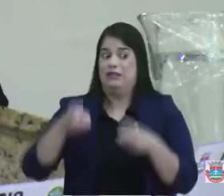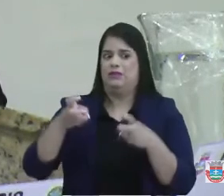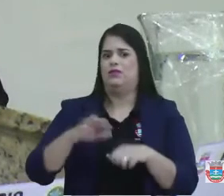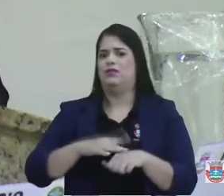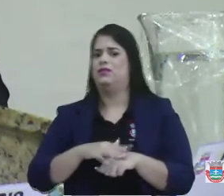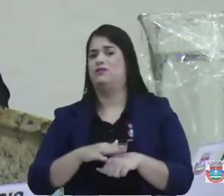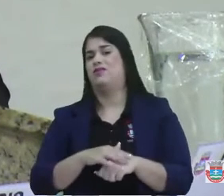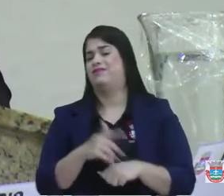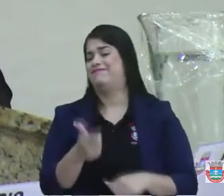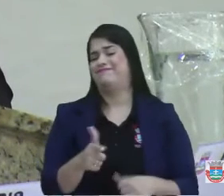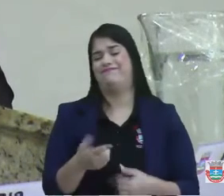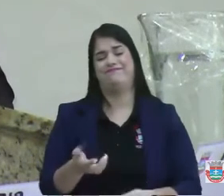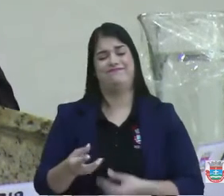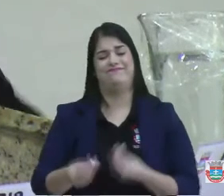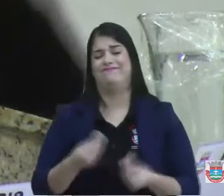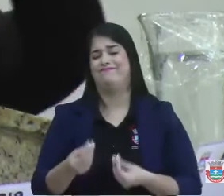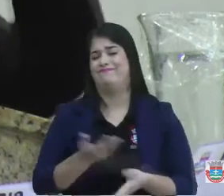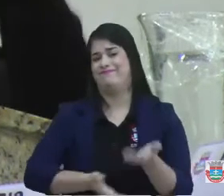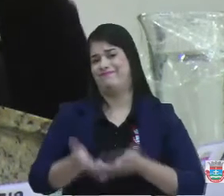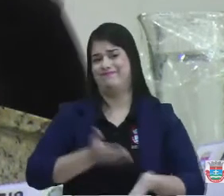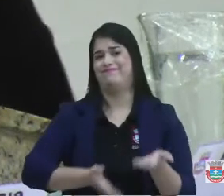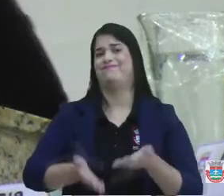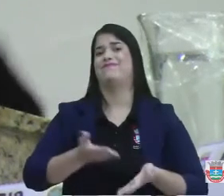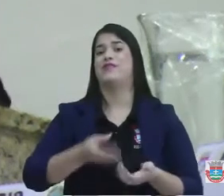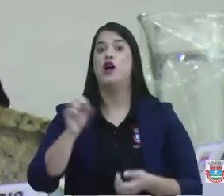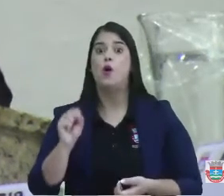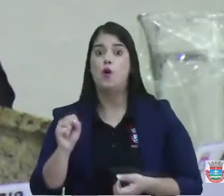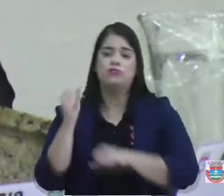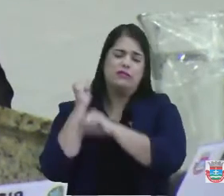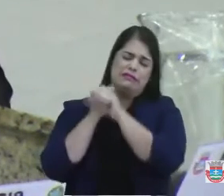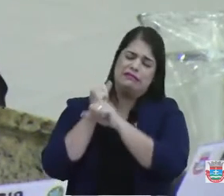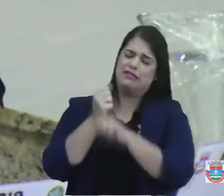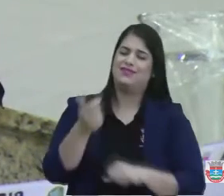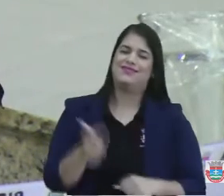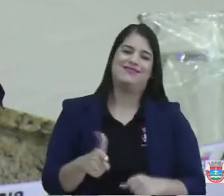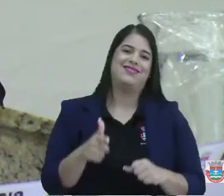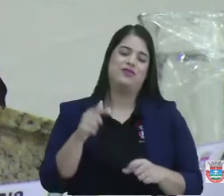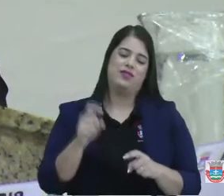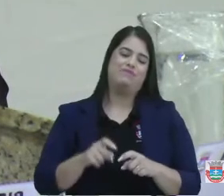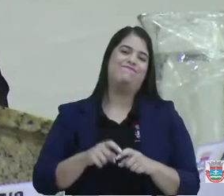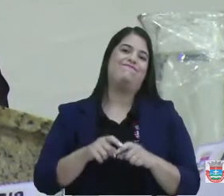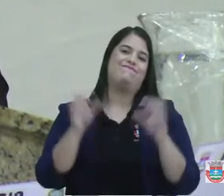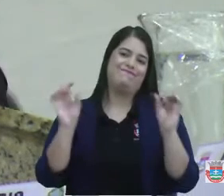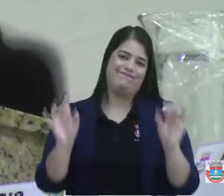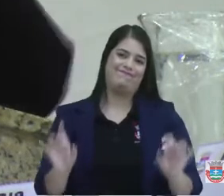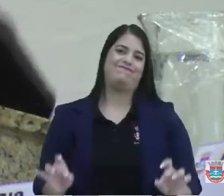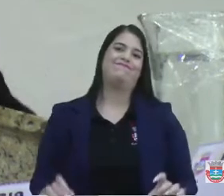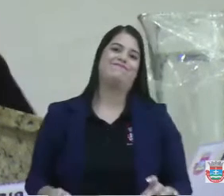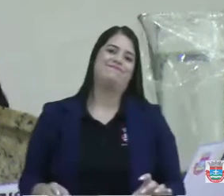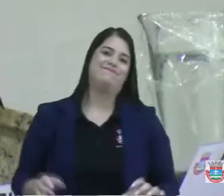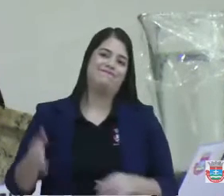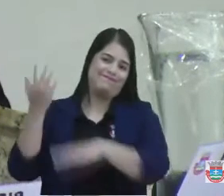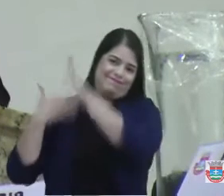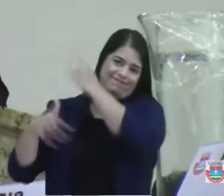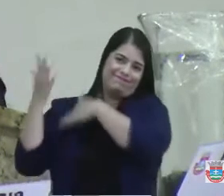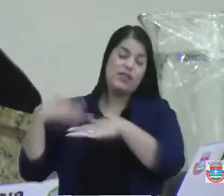não tinha mais jeito mas a gente passou oito anos sem esse especialista na nossa cidade aí você